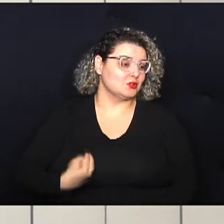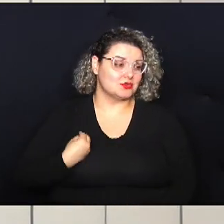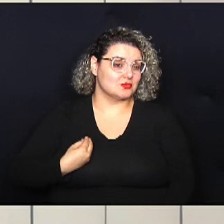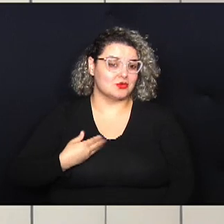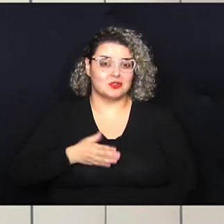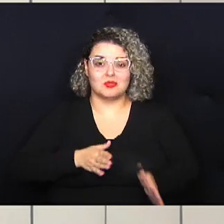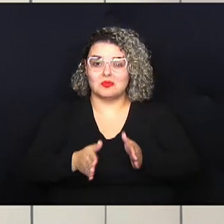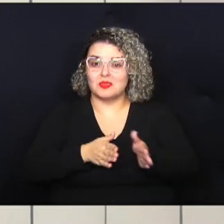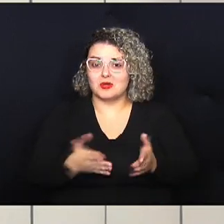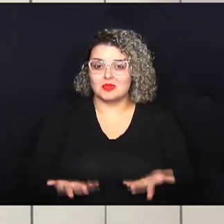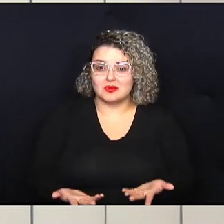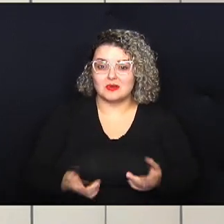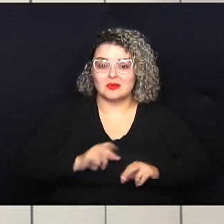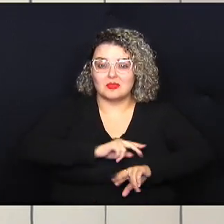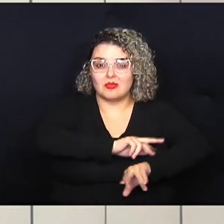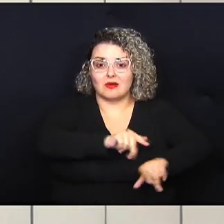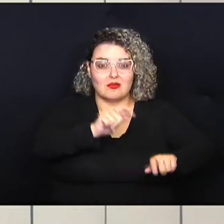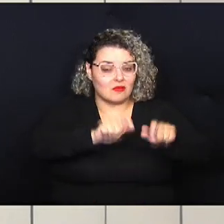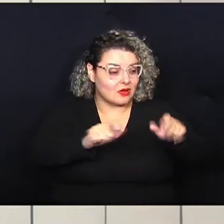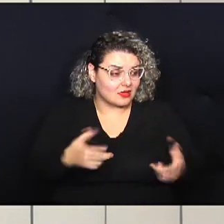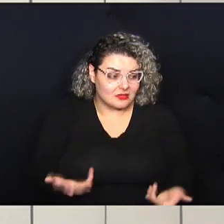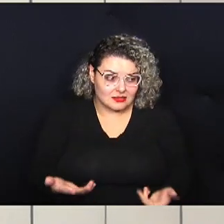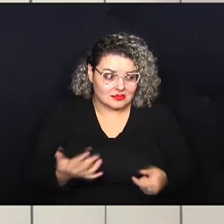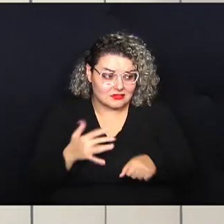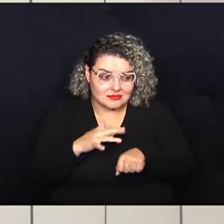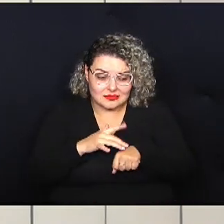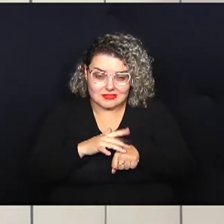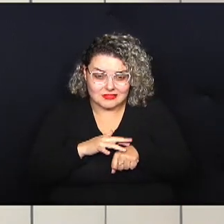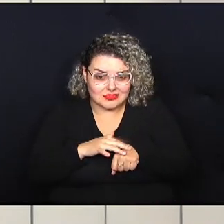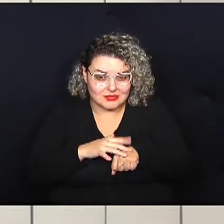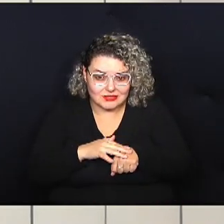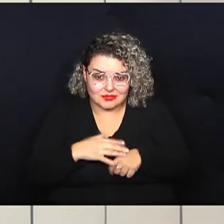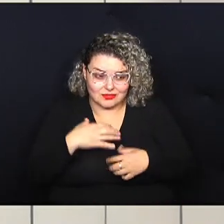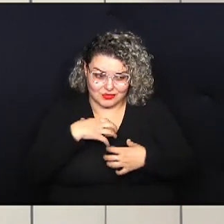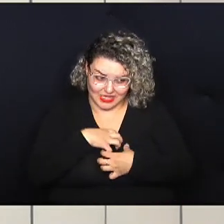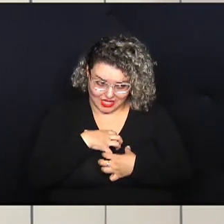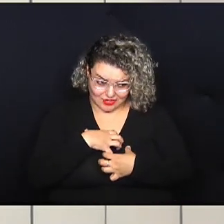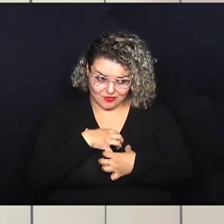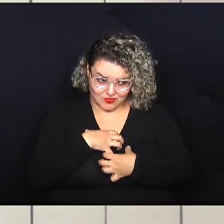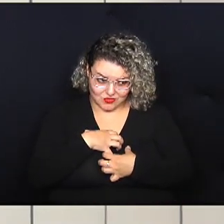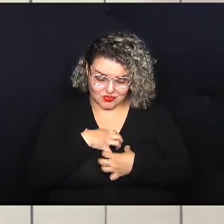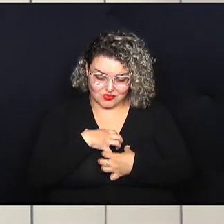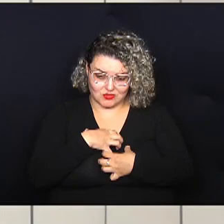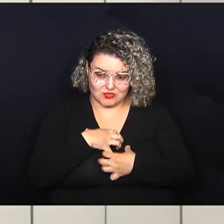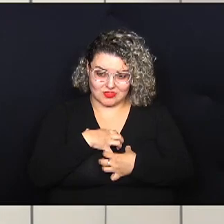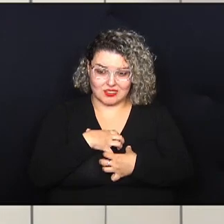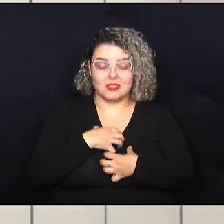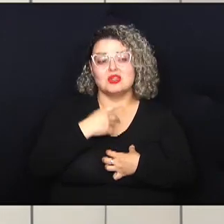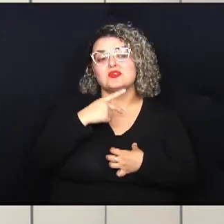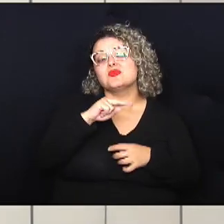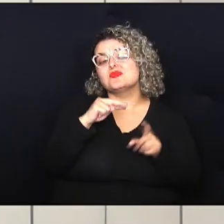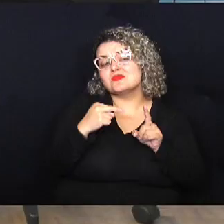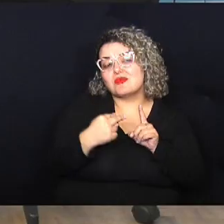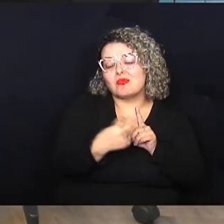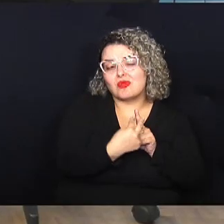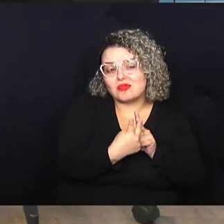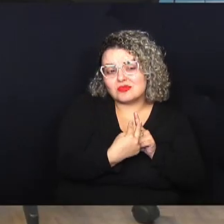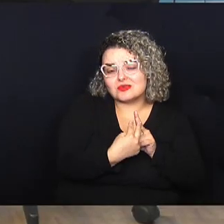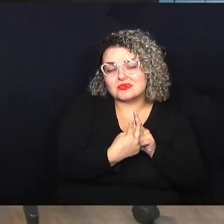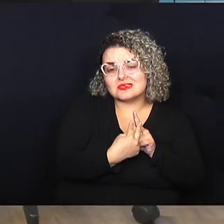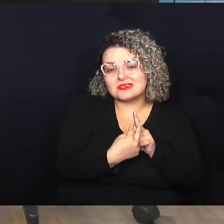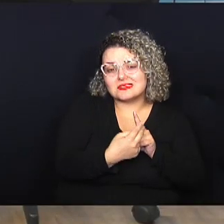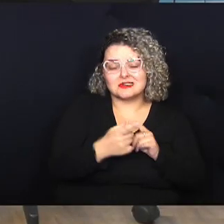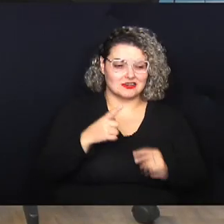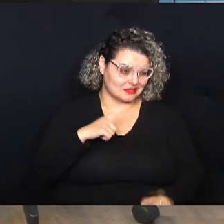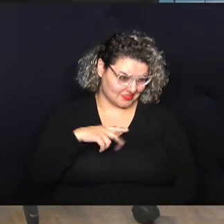com muitas pessoas doentes emocionalmente. No seu ponto de vista, tem um motivo